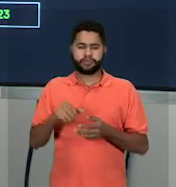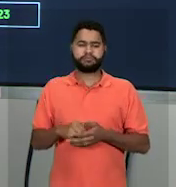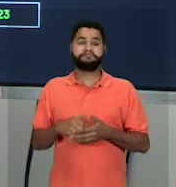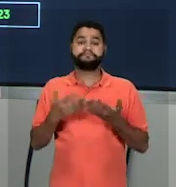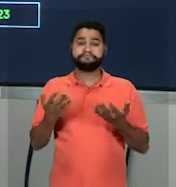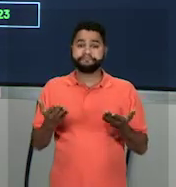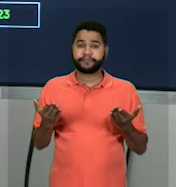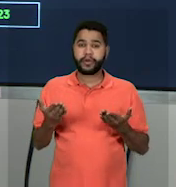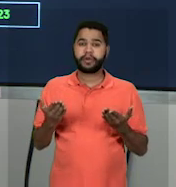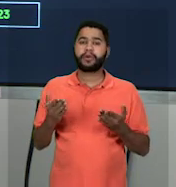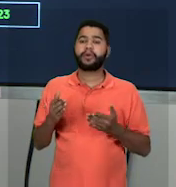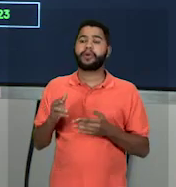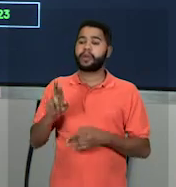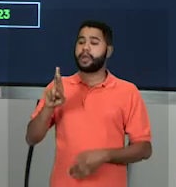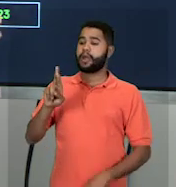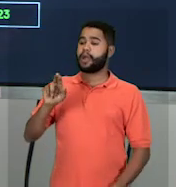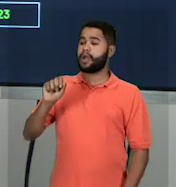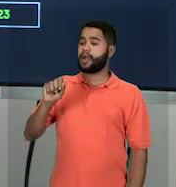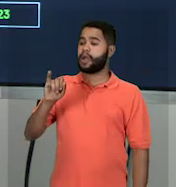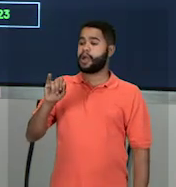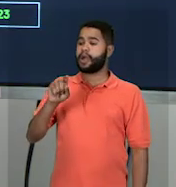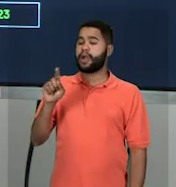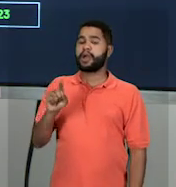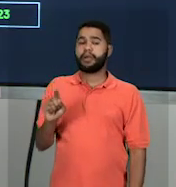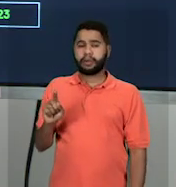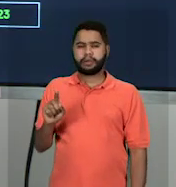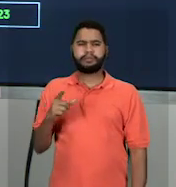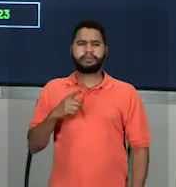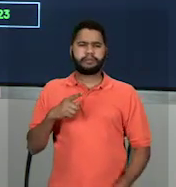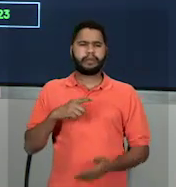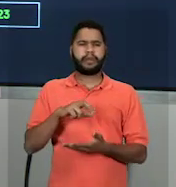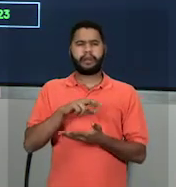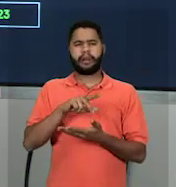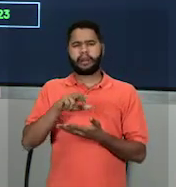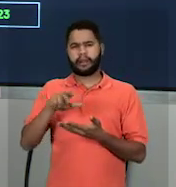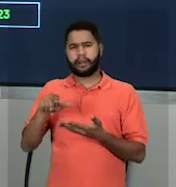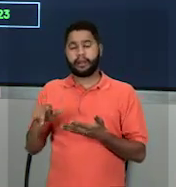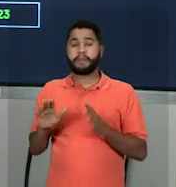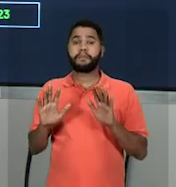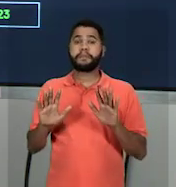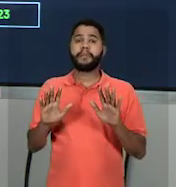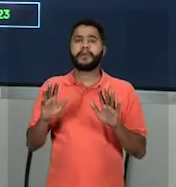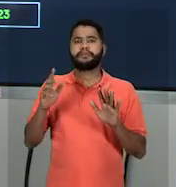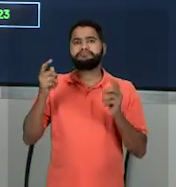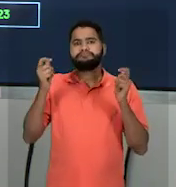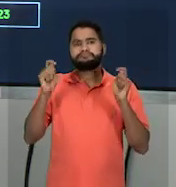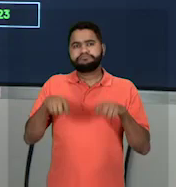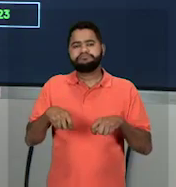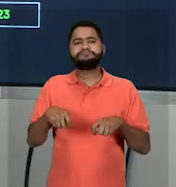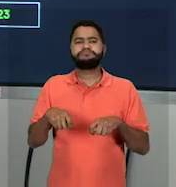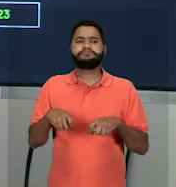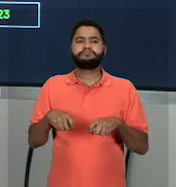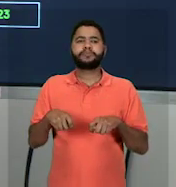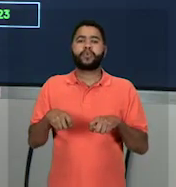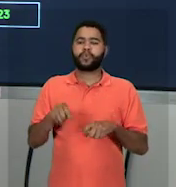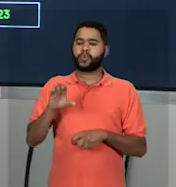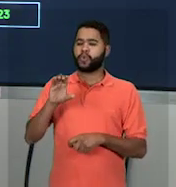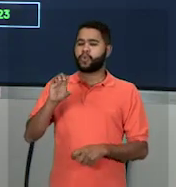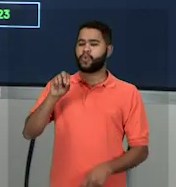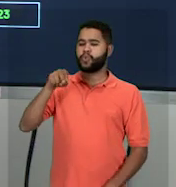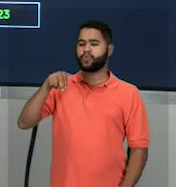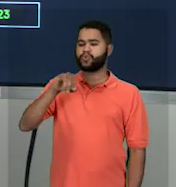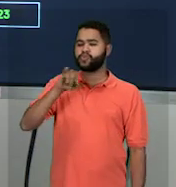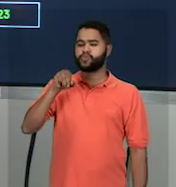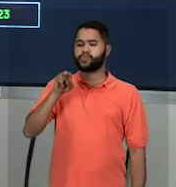nós vamos falar por enquanto né que envolve aqui muita coisa mas nós podemos fazer o conjunto solução também